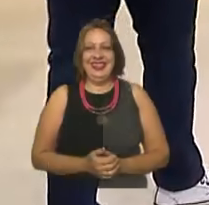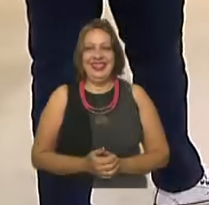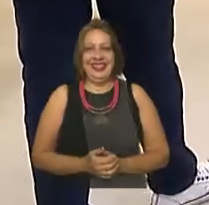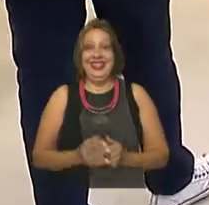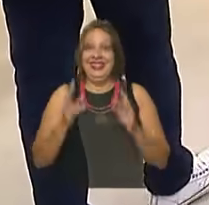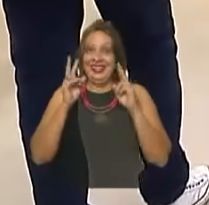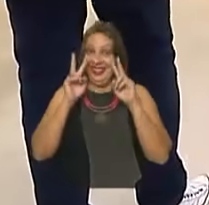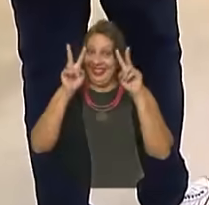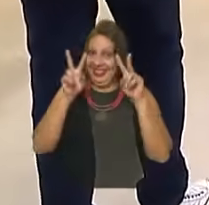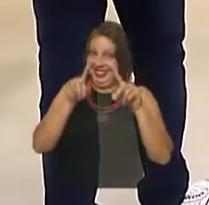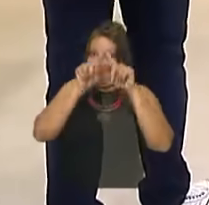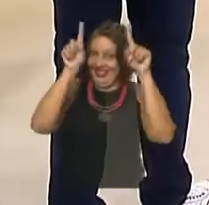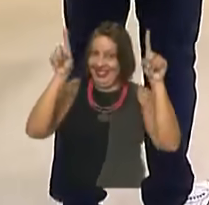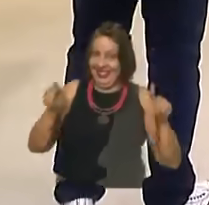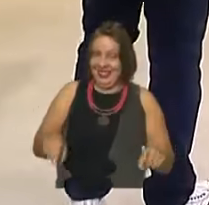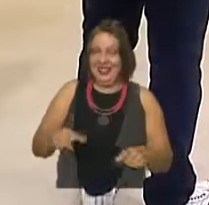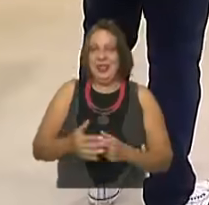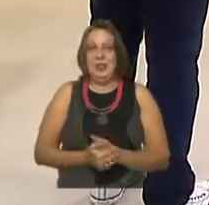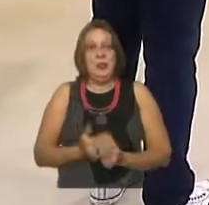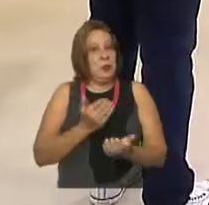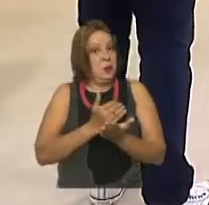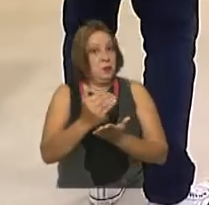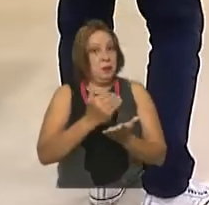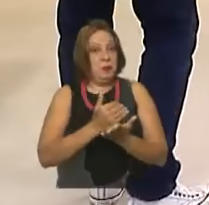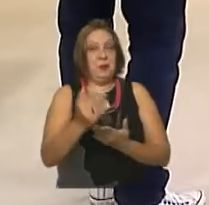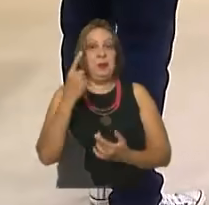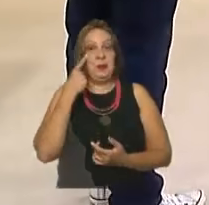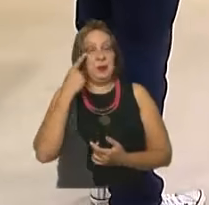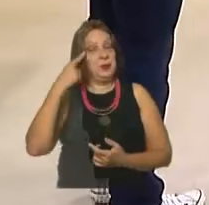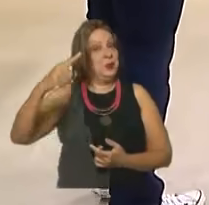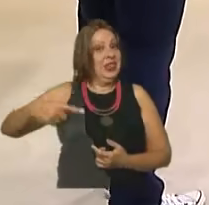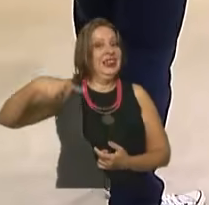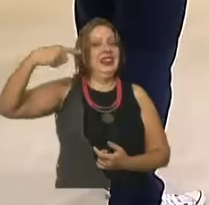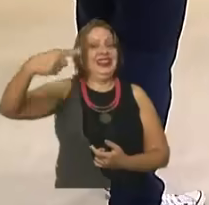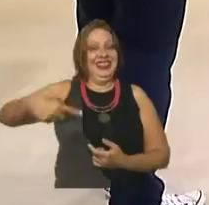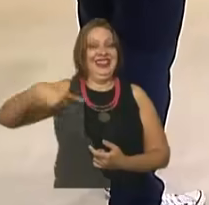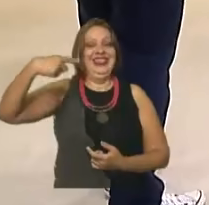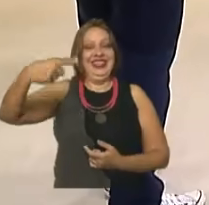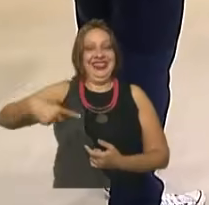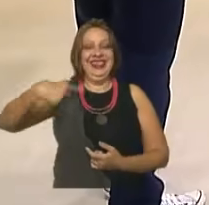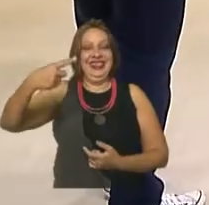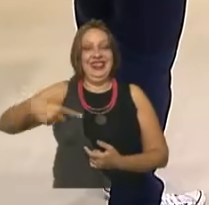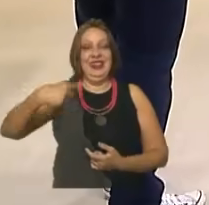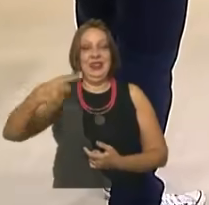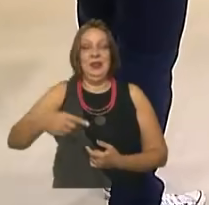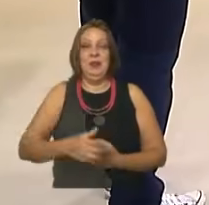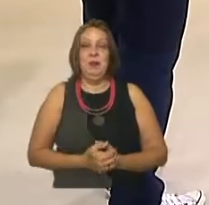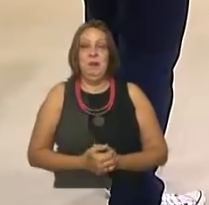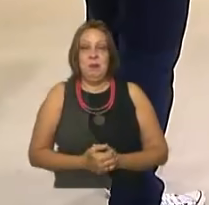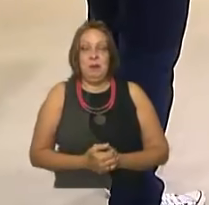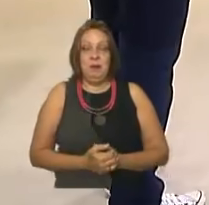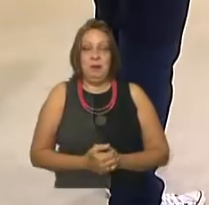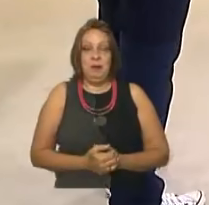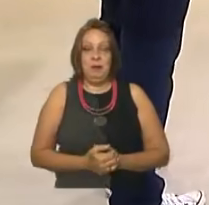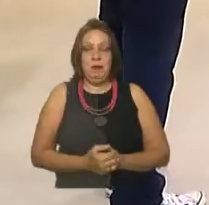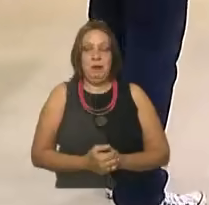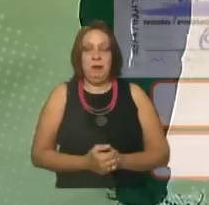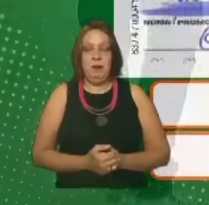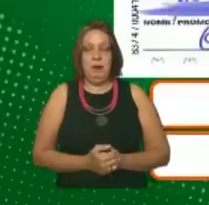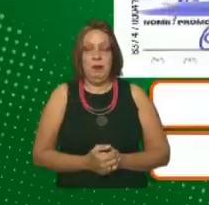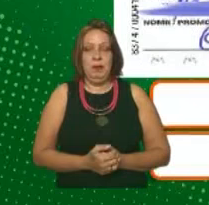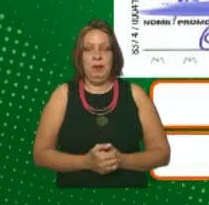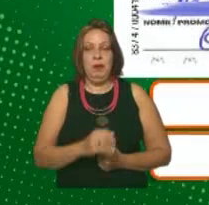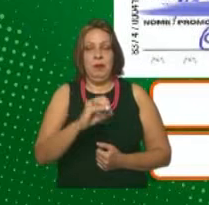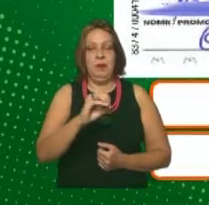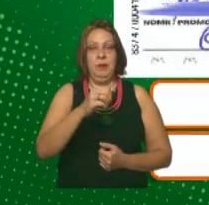Olha na tela, simbora! Vamos lá. Simbora! Começar muito bem aí, Gira Sergipe! Primeiro prêmio de R$500 é o certificado de